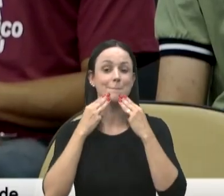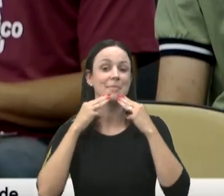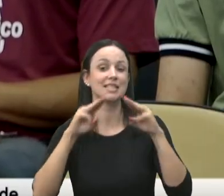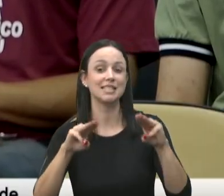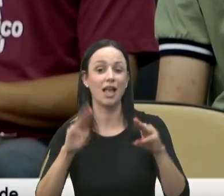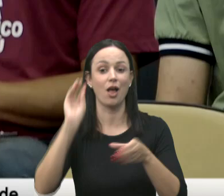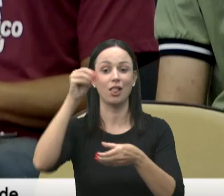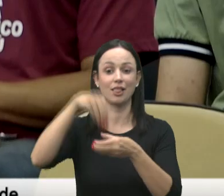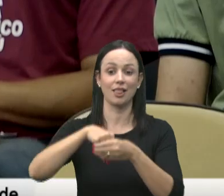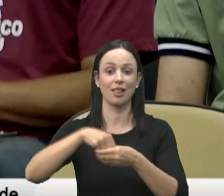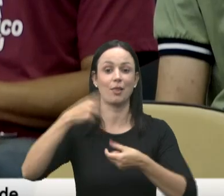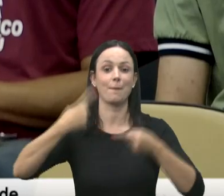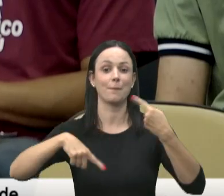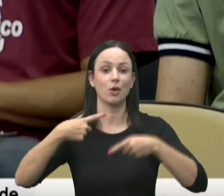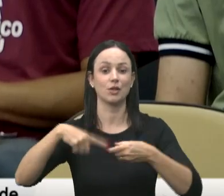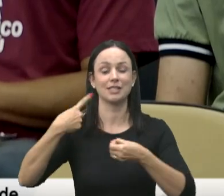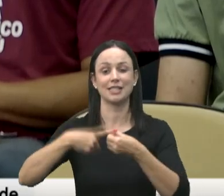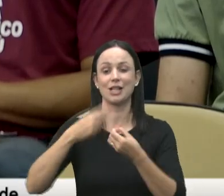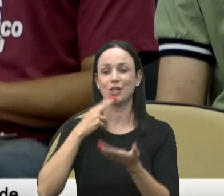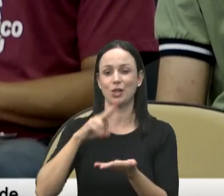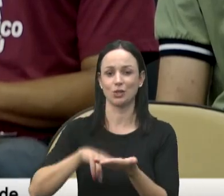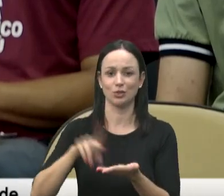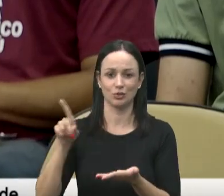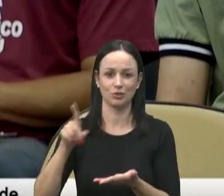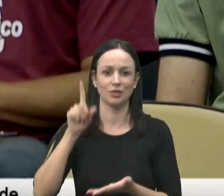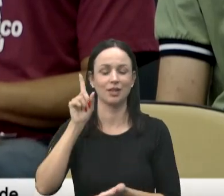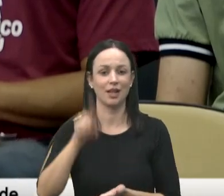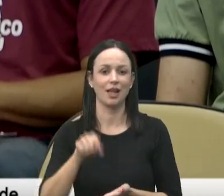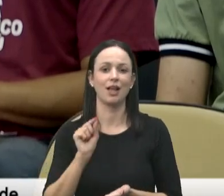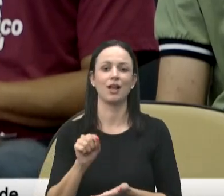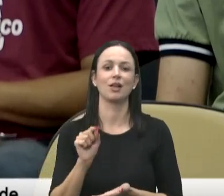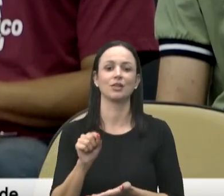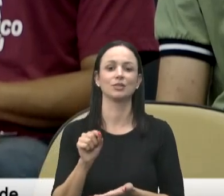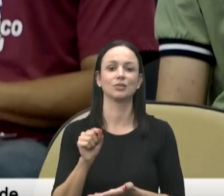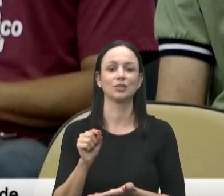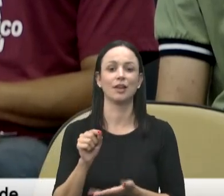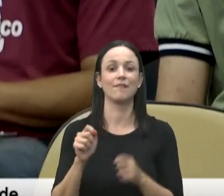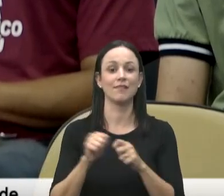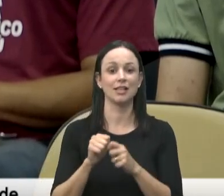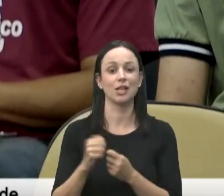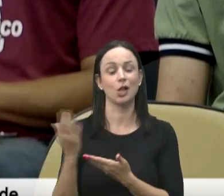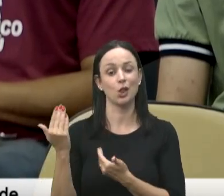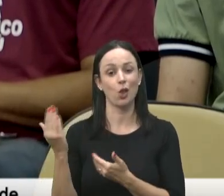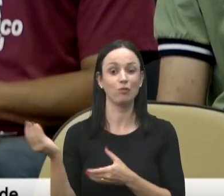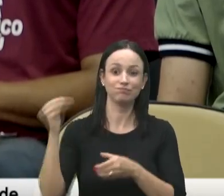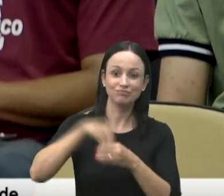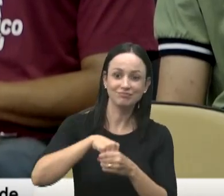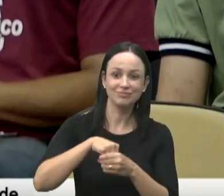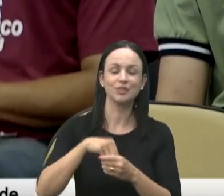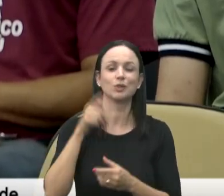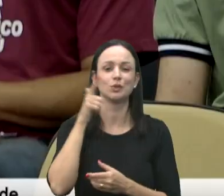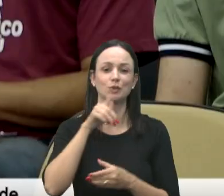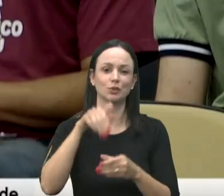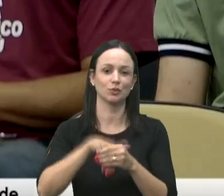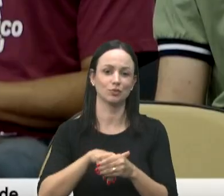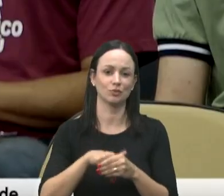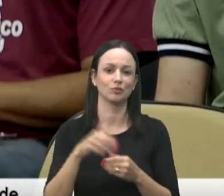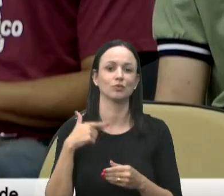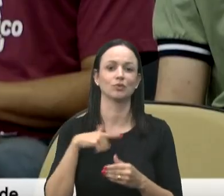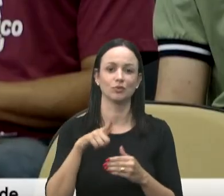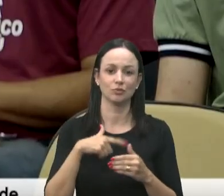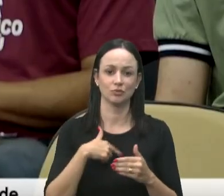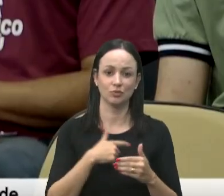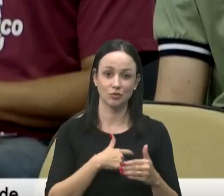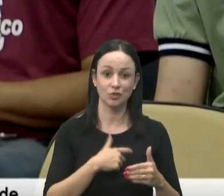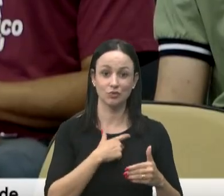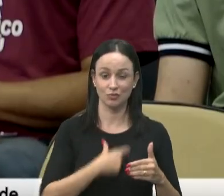da política, dentro da cidade de Dois Córregos, que é trazer a juventude para dentro. E a gente conseguiu eleger, passei a faixa do vereador